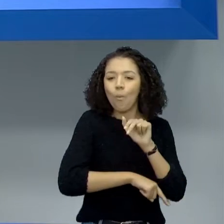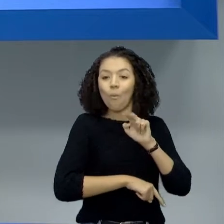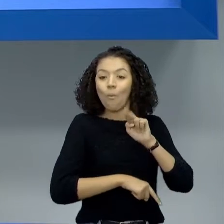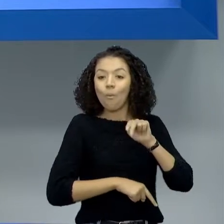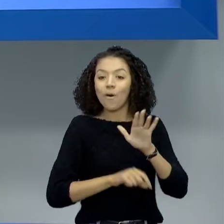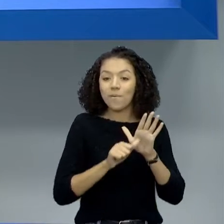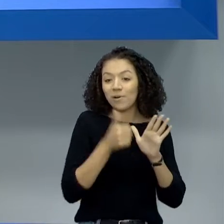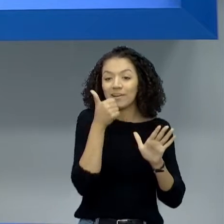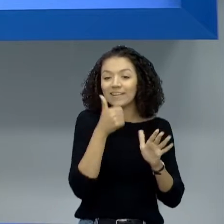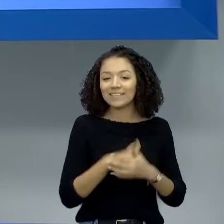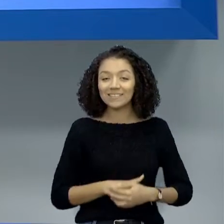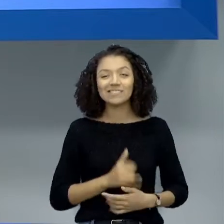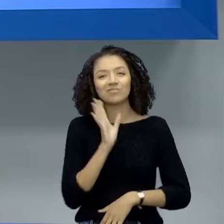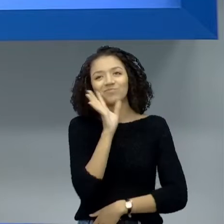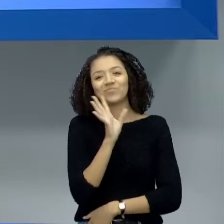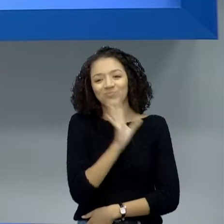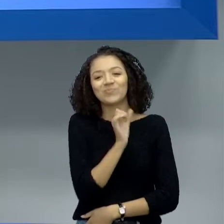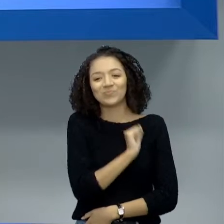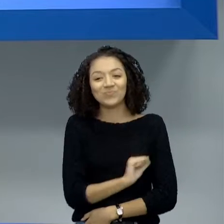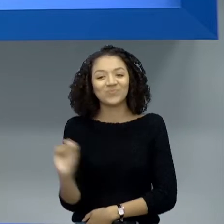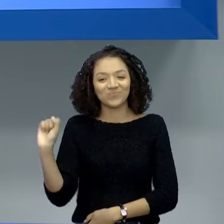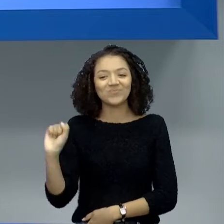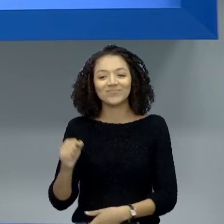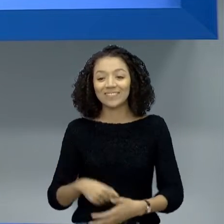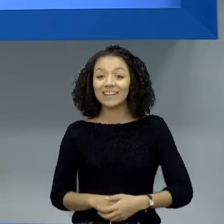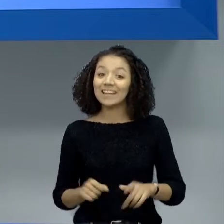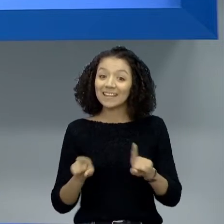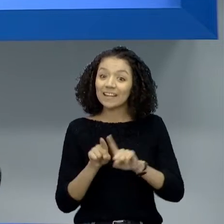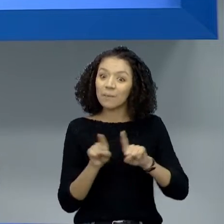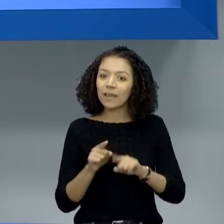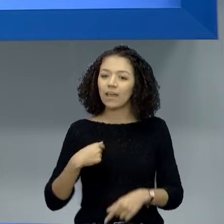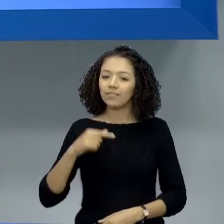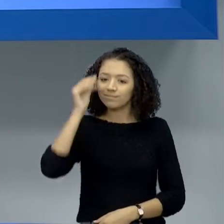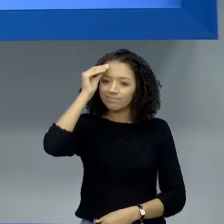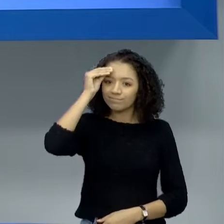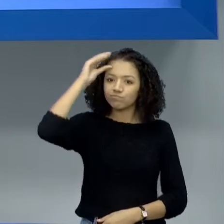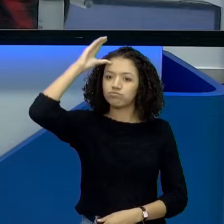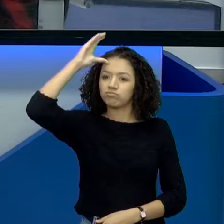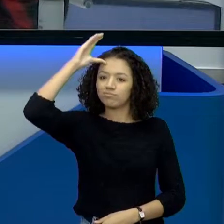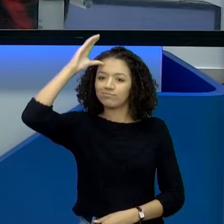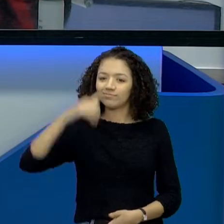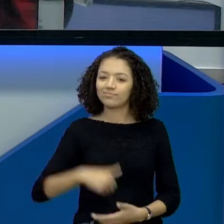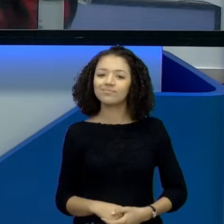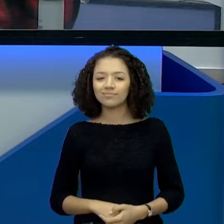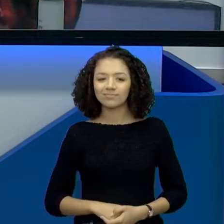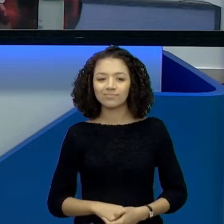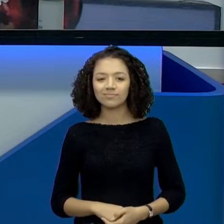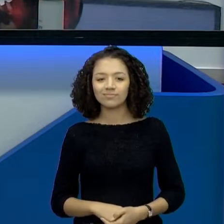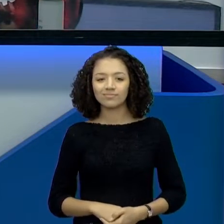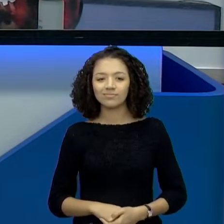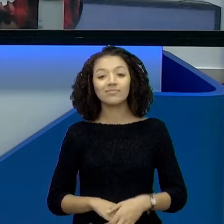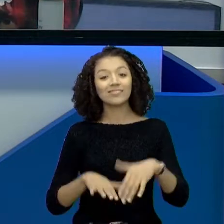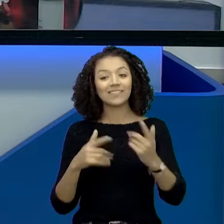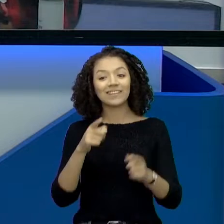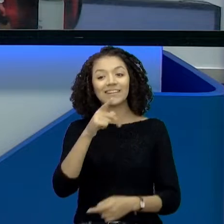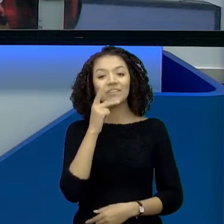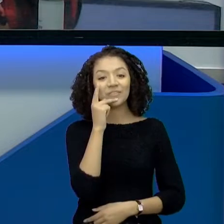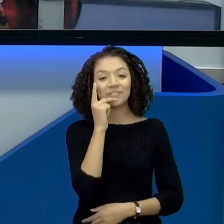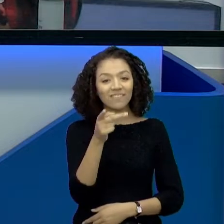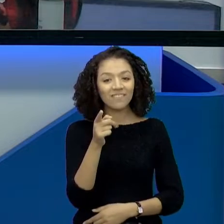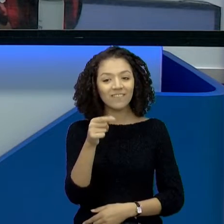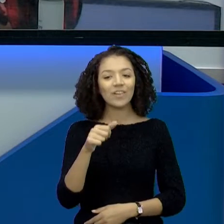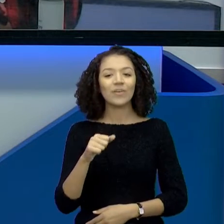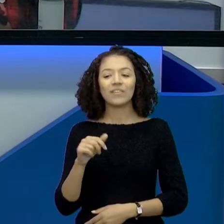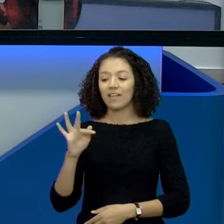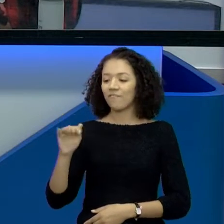legal. E no fim eu agreguei muito conhecimento para mim também, então eu achei que foi muito bom. Então, pelo que você está falando, Kleber, e a Fabi trouxe